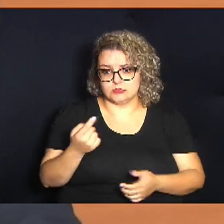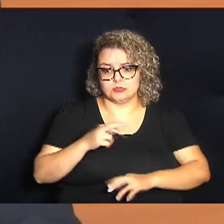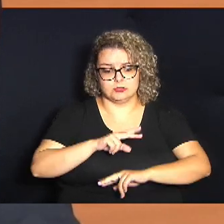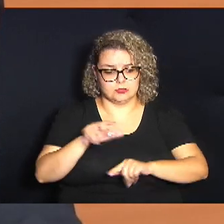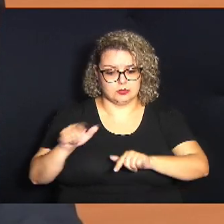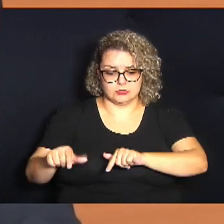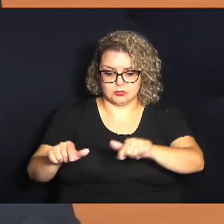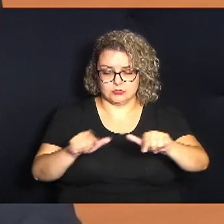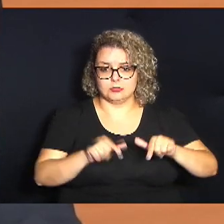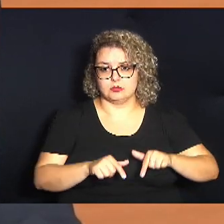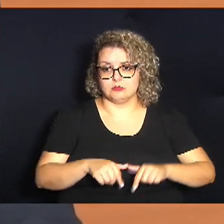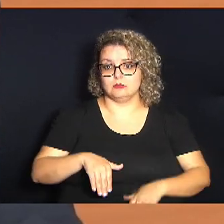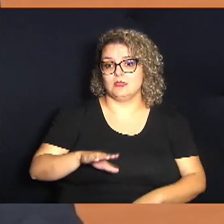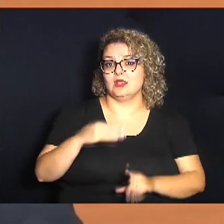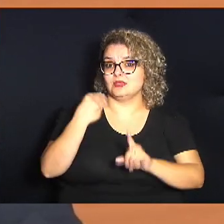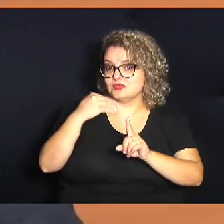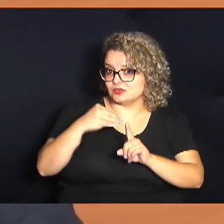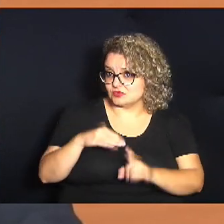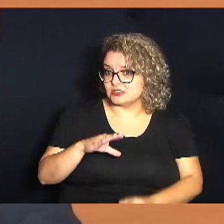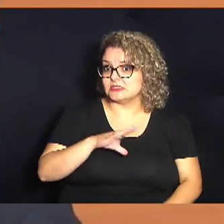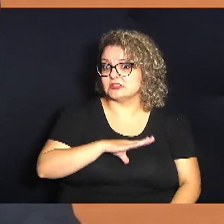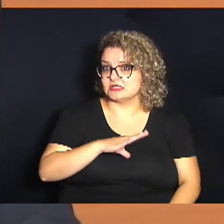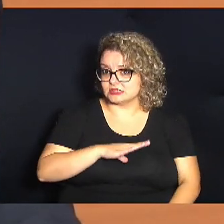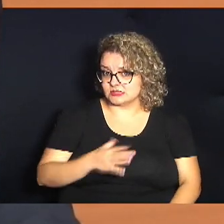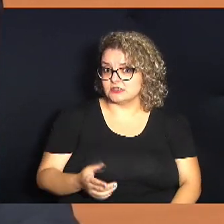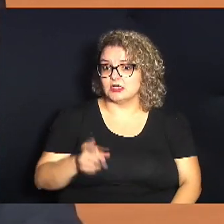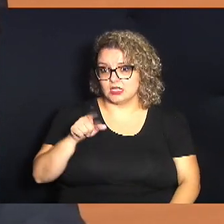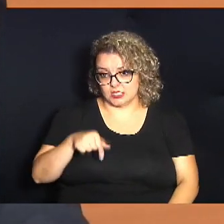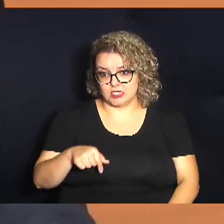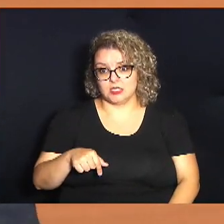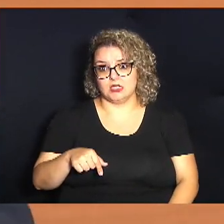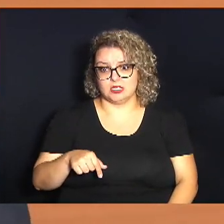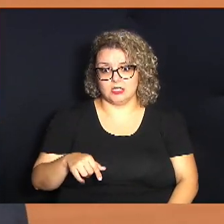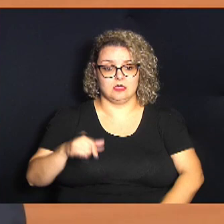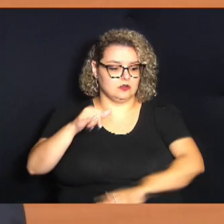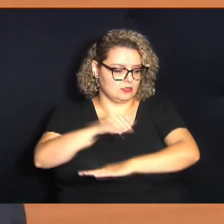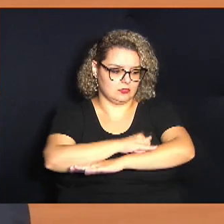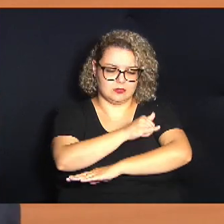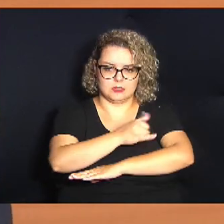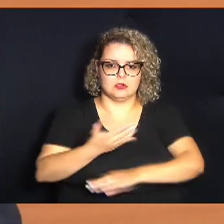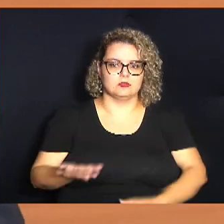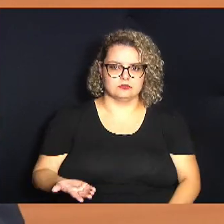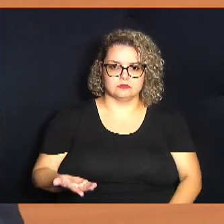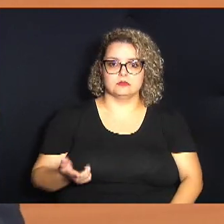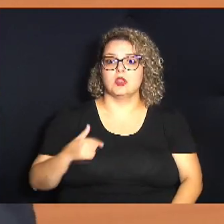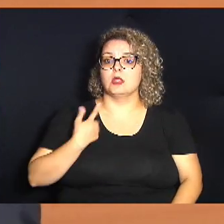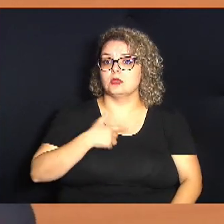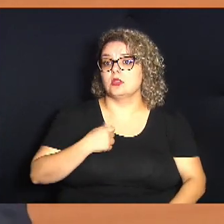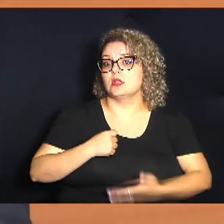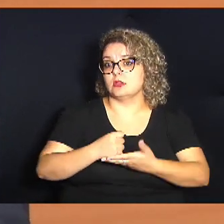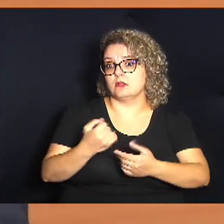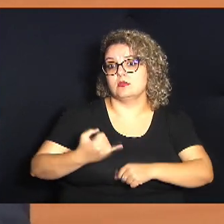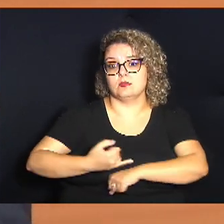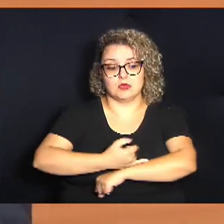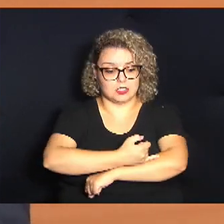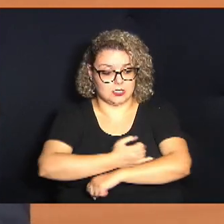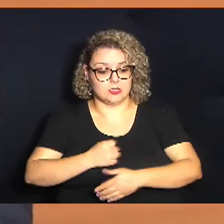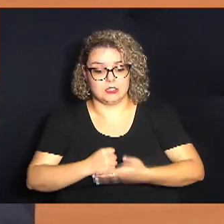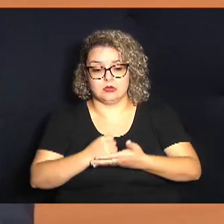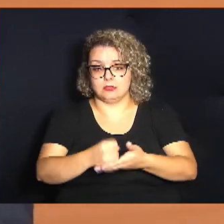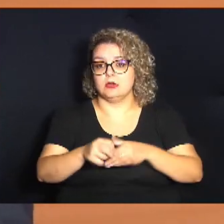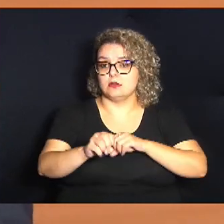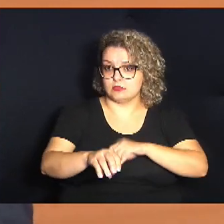territórios mais vulneráveis da cidade é o território do aeroporto de Viracopos. Se nós levarmos infraestrutura, levarmos